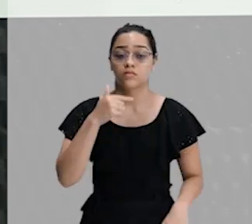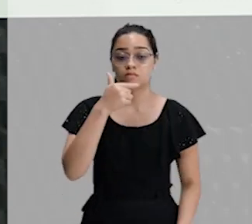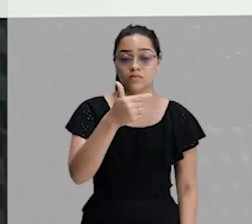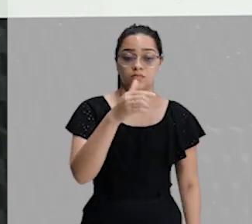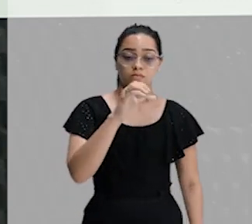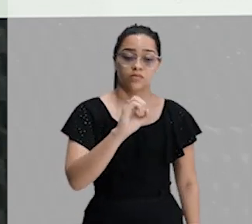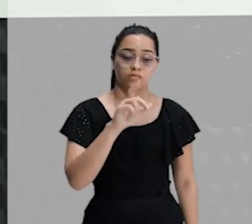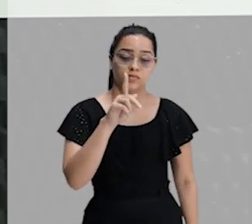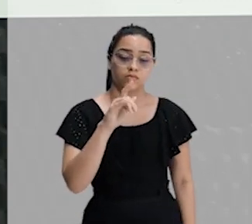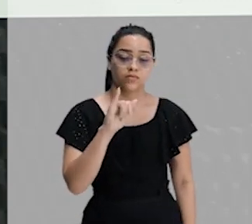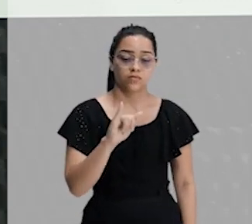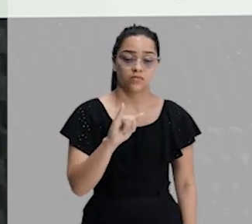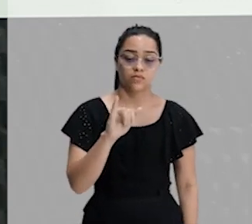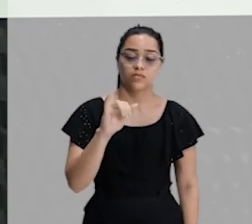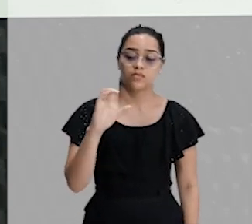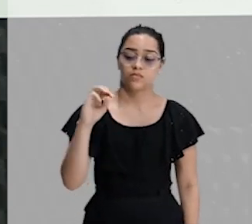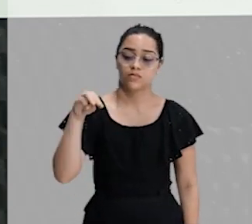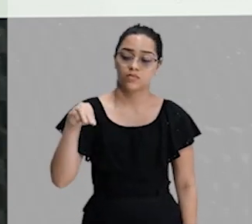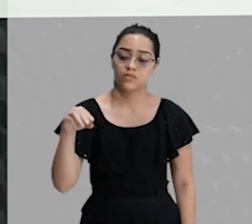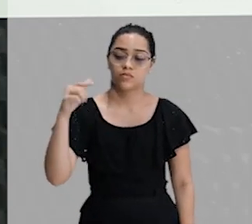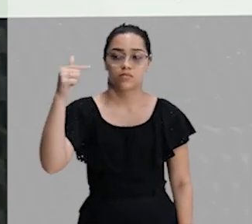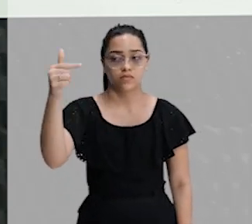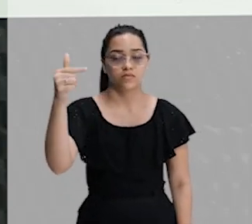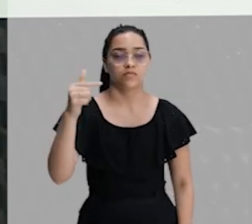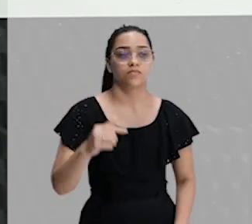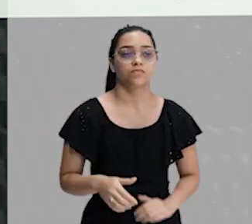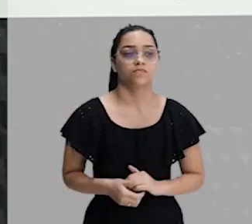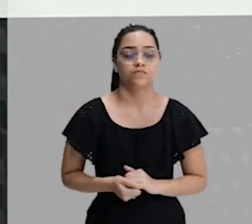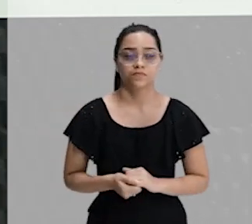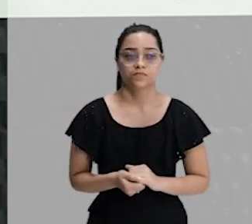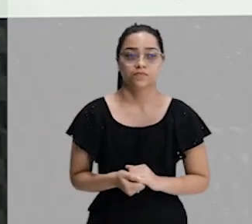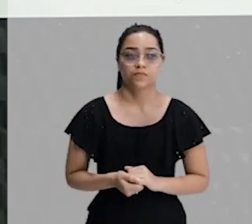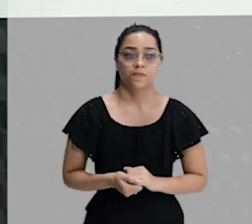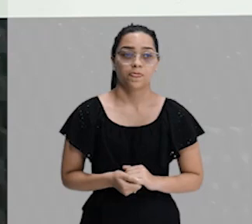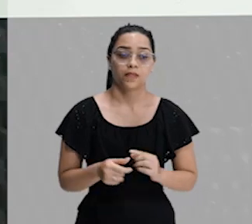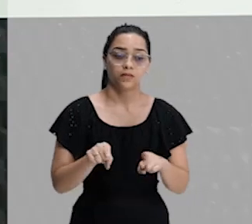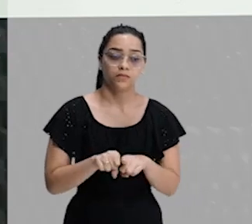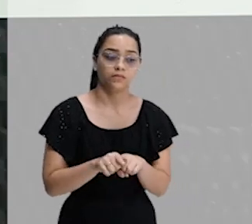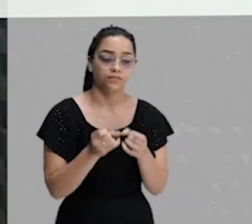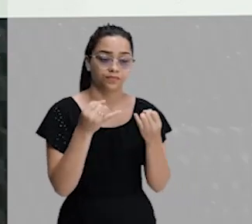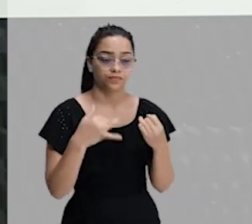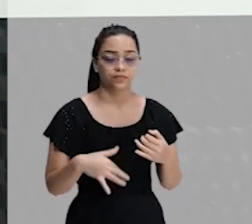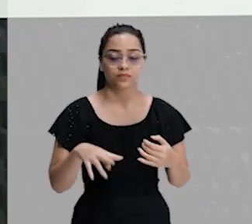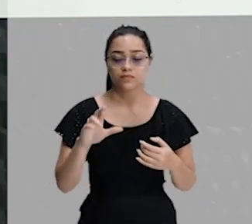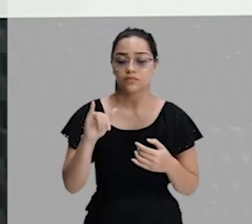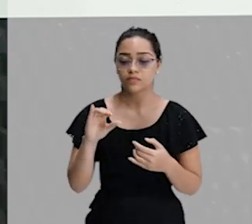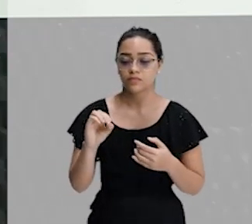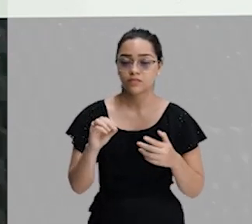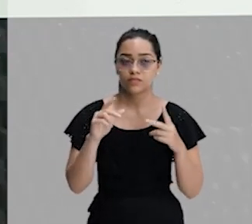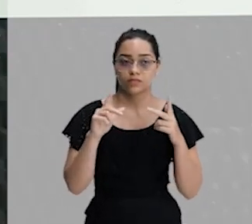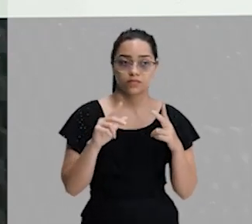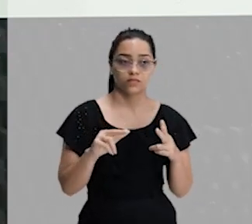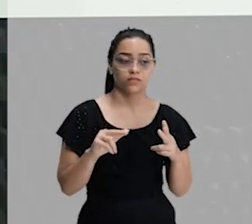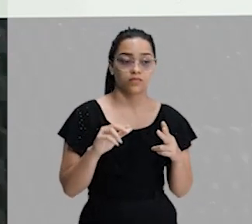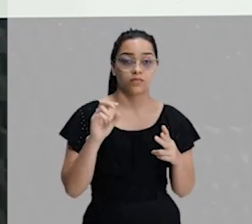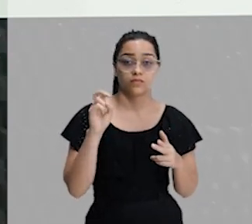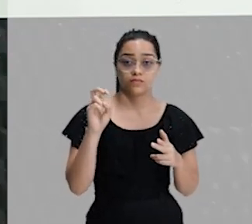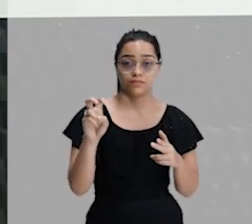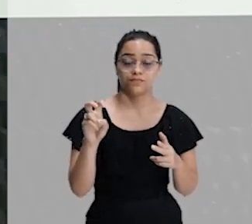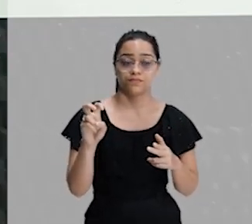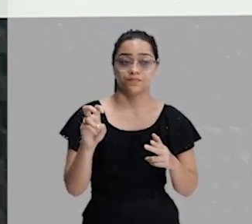π centímetros quadrados. Tá? E falou que o raio é igual a